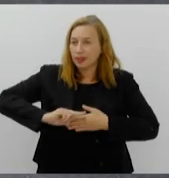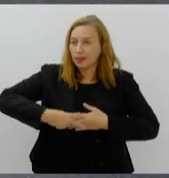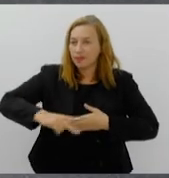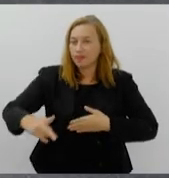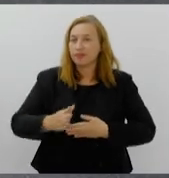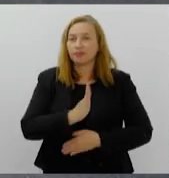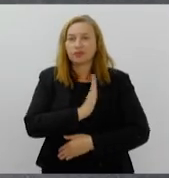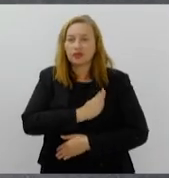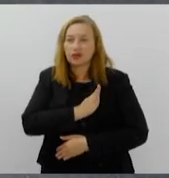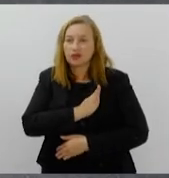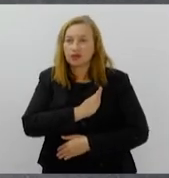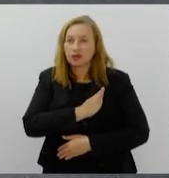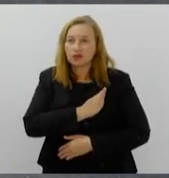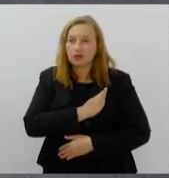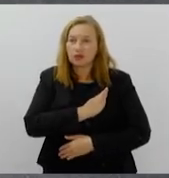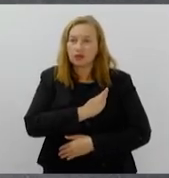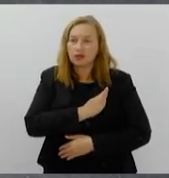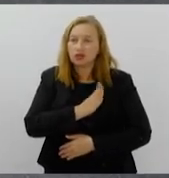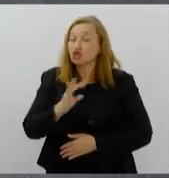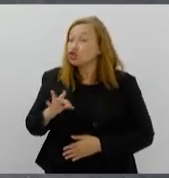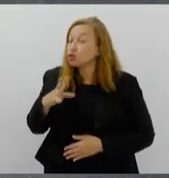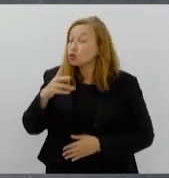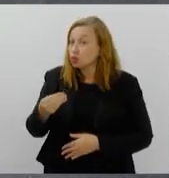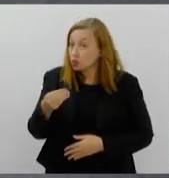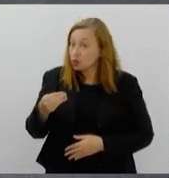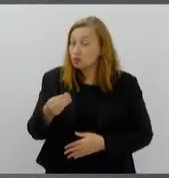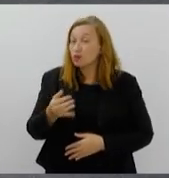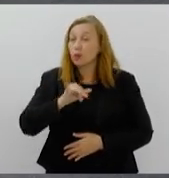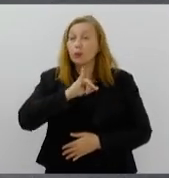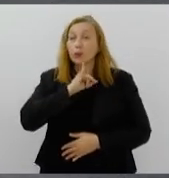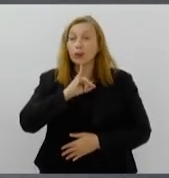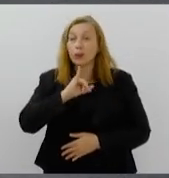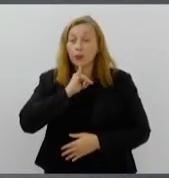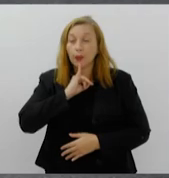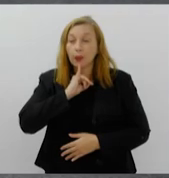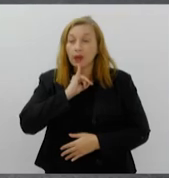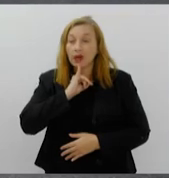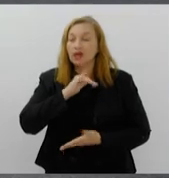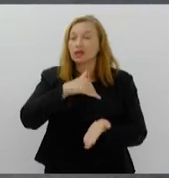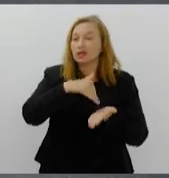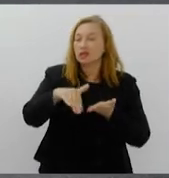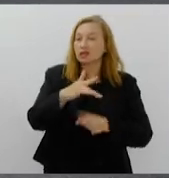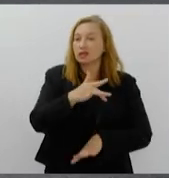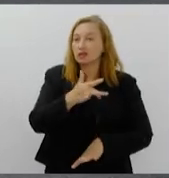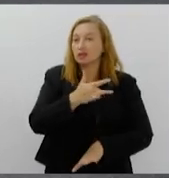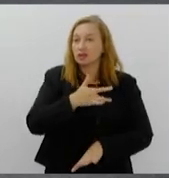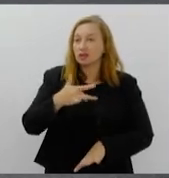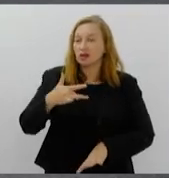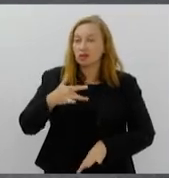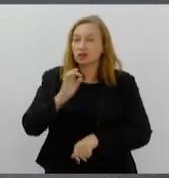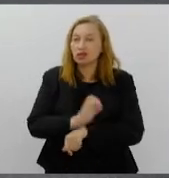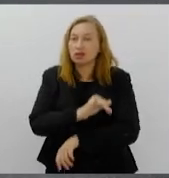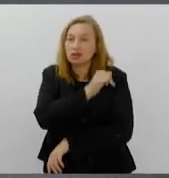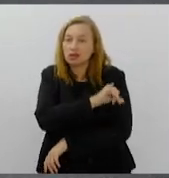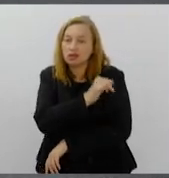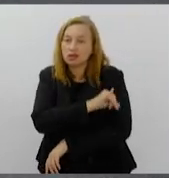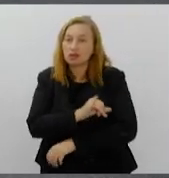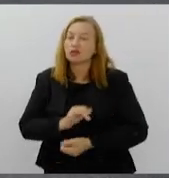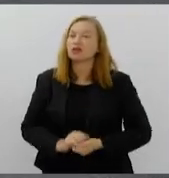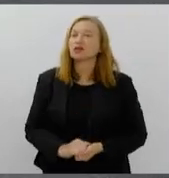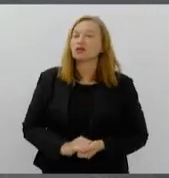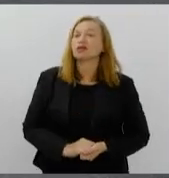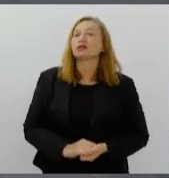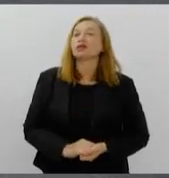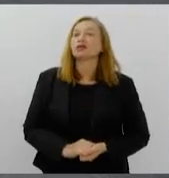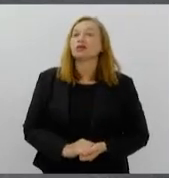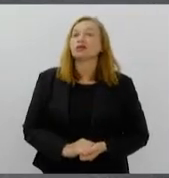coração, de fígado, de pulmão. E, infelizmente, a Secretaria de Saúde do Estado do Rio de Janeiro, a Fundação Estatal de Saúde,